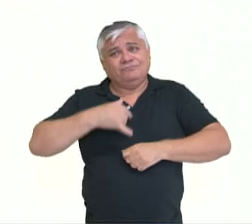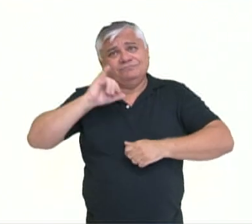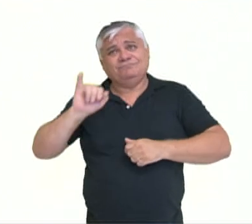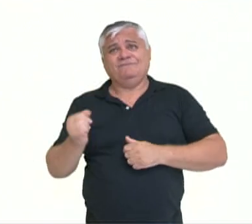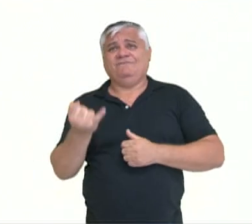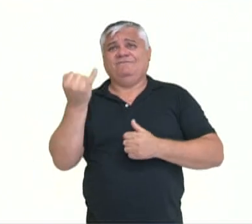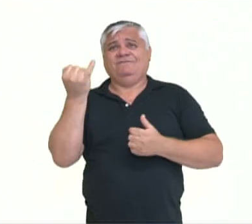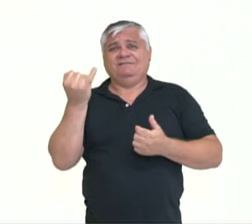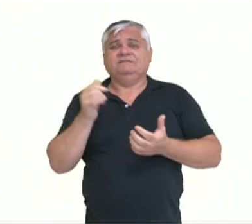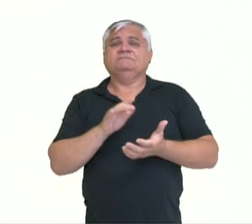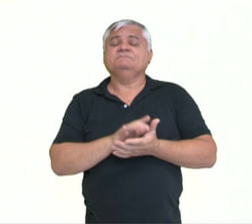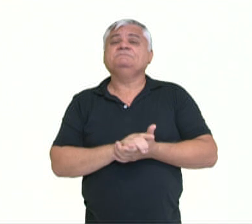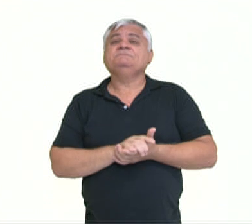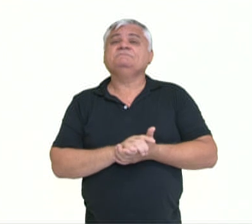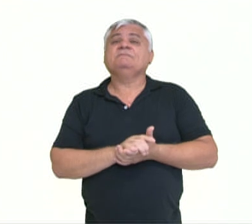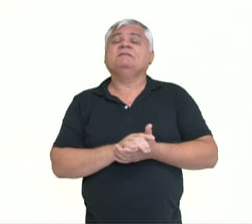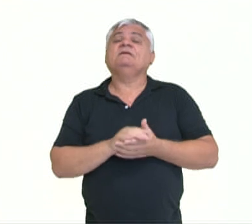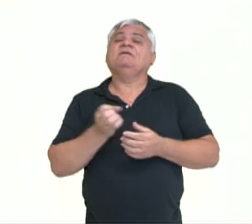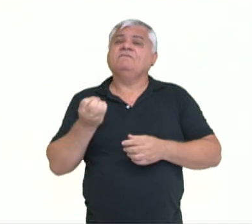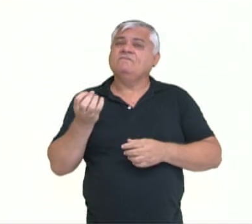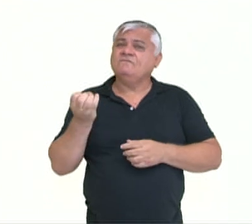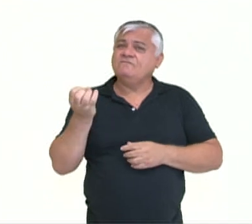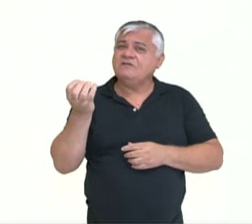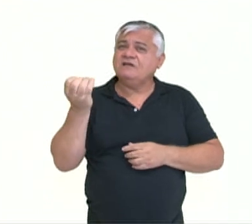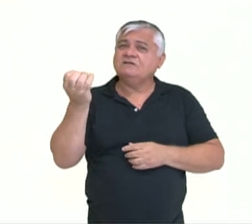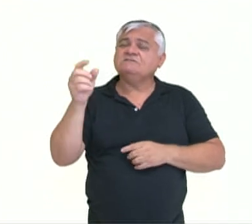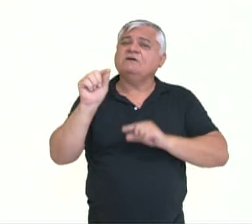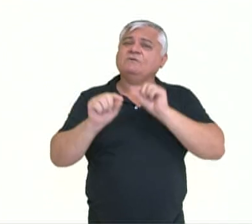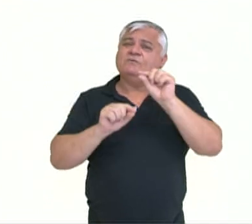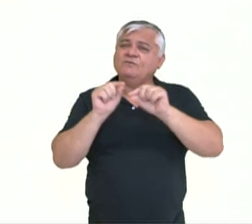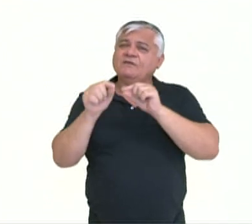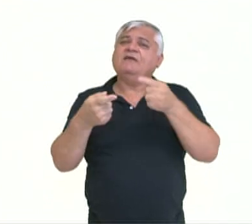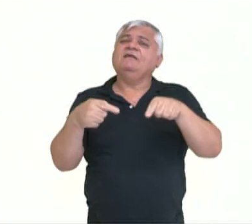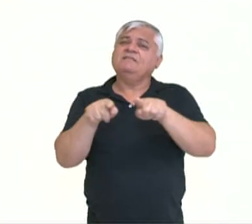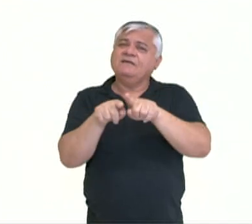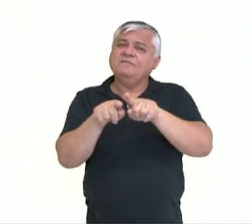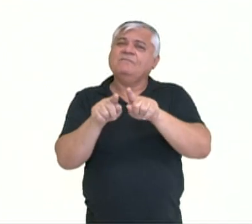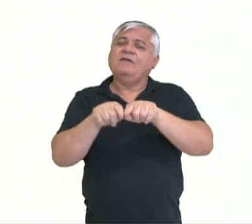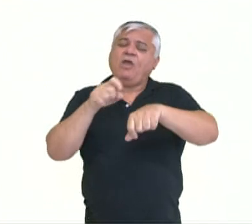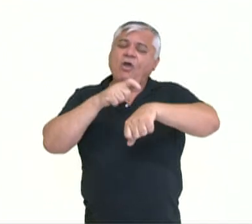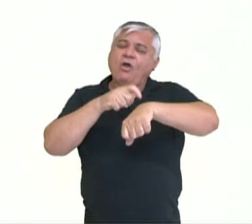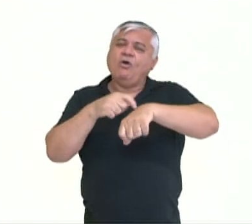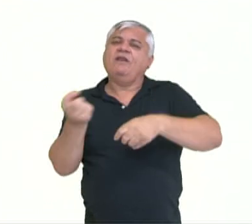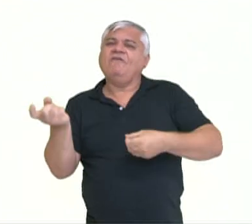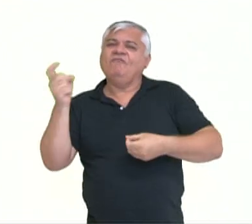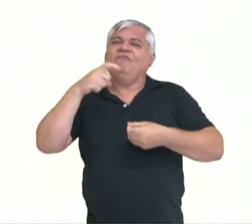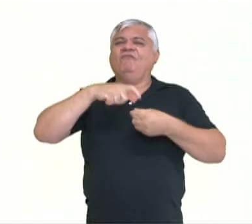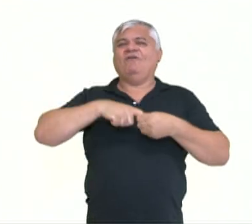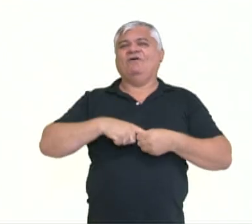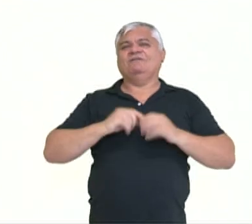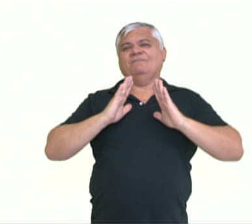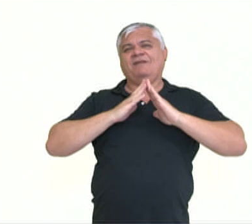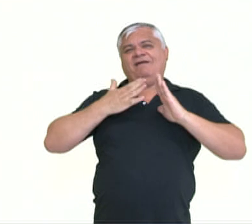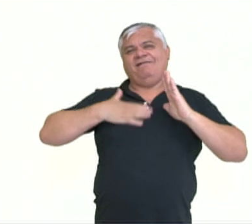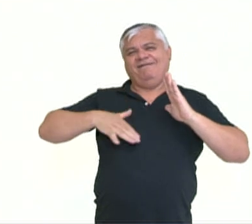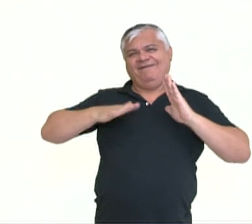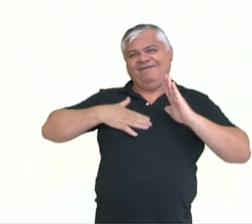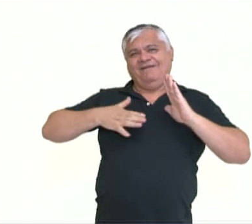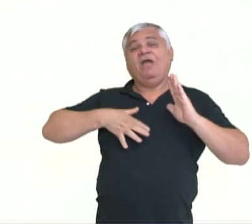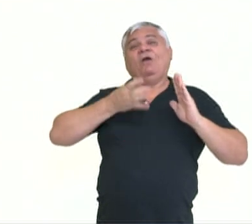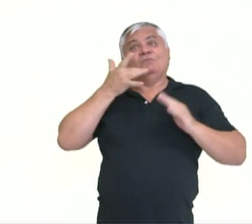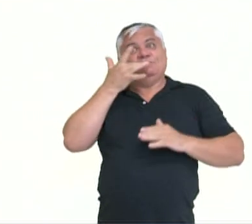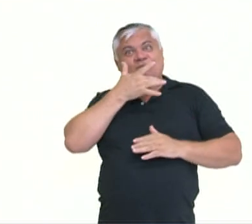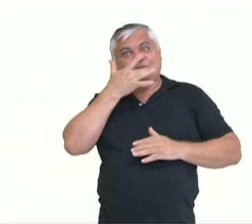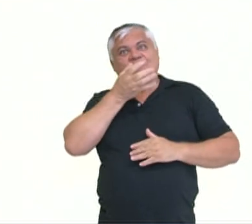que o tempo é curto, viajar é regressar também. Tem um momento de voltar. É bom ir, mas é